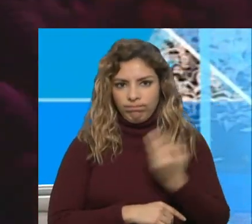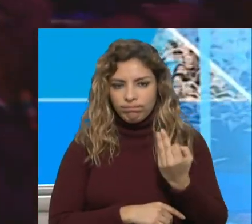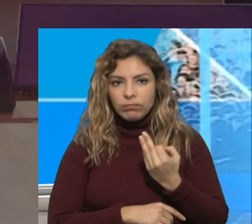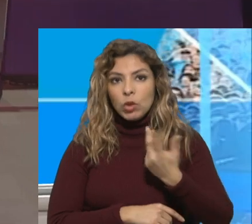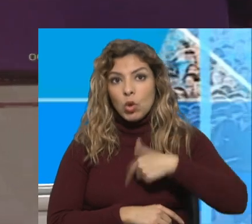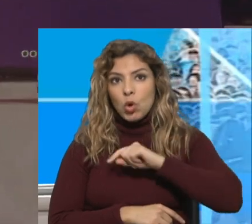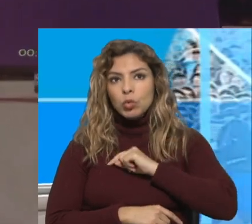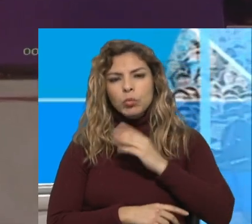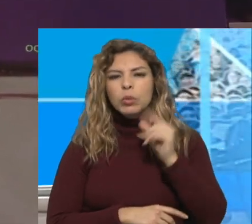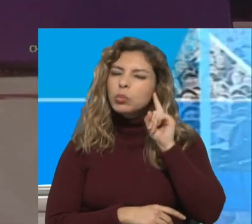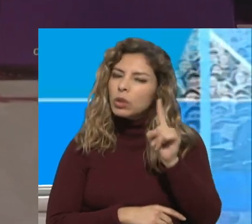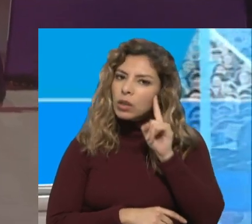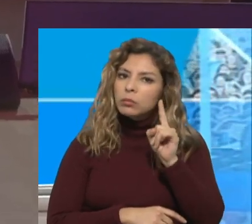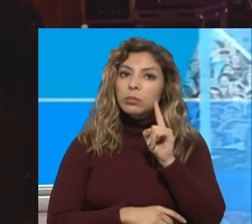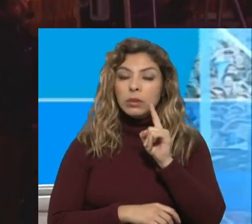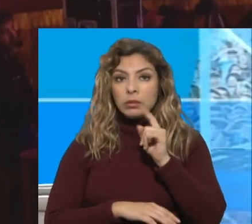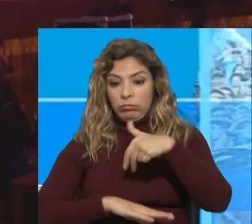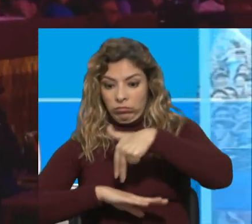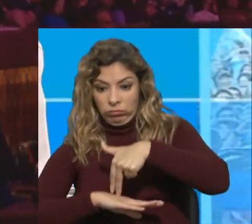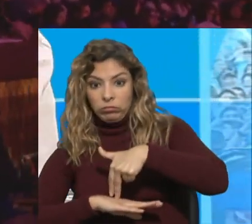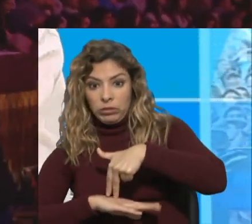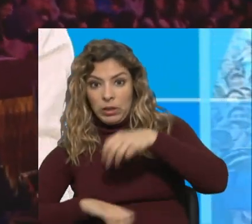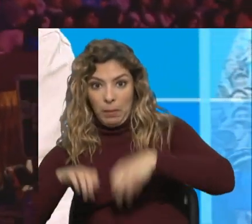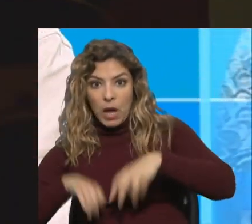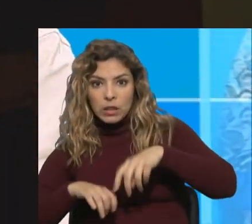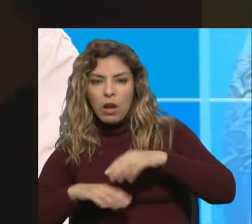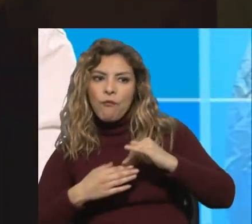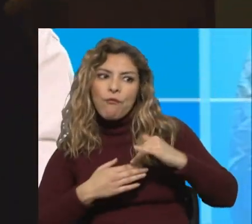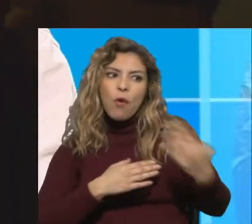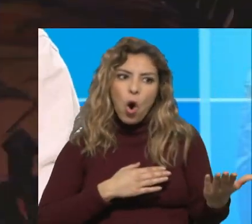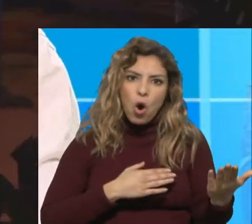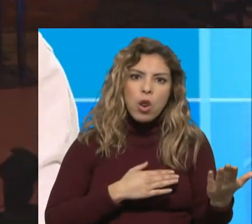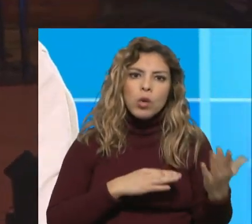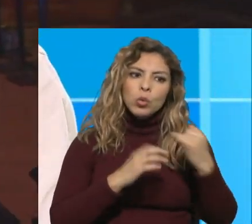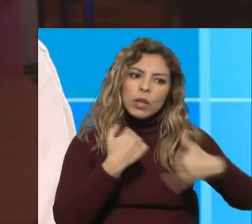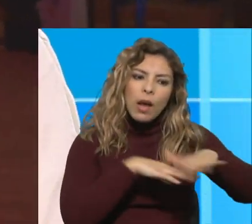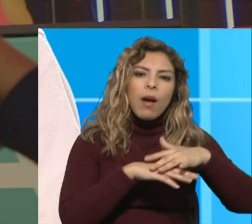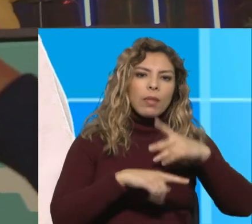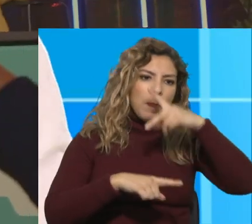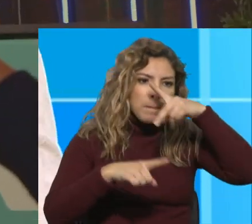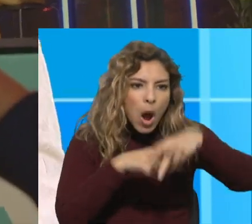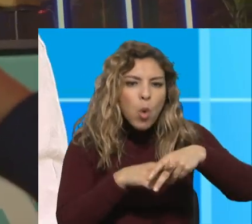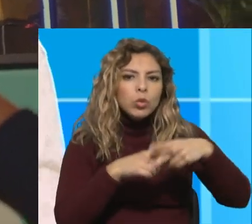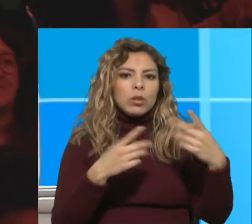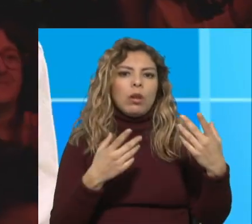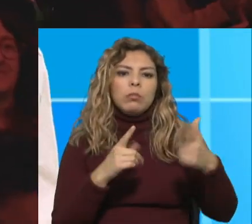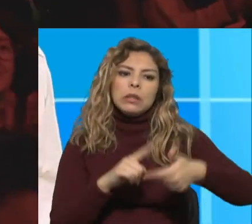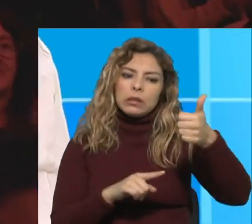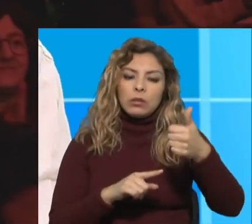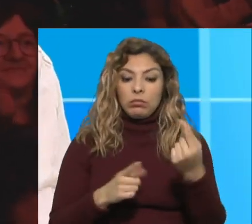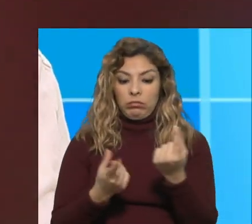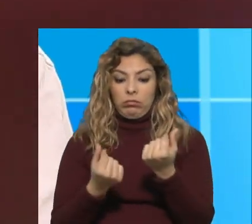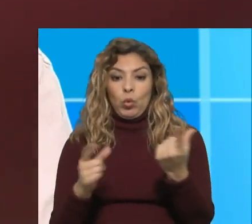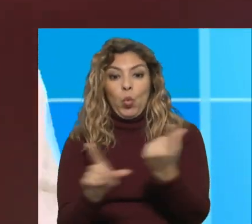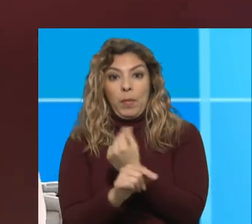costumamos sempre dizer isto, o que se passa em palco é tão importante como o que se passa fora do palco nos momentos de pausa. E por isso, com o preço do bilhete, e também é bom